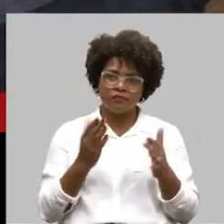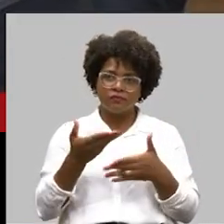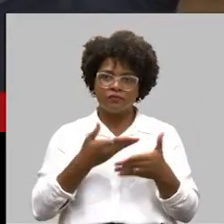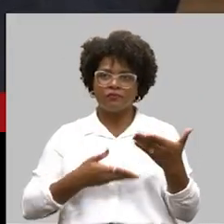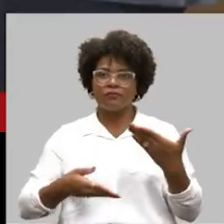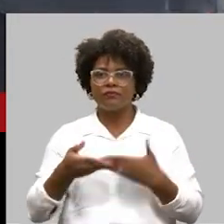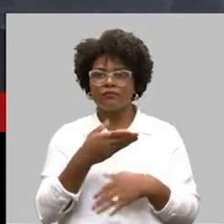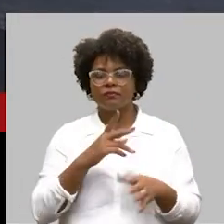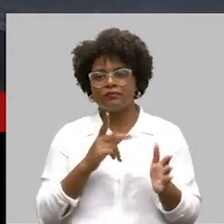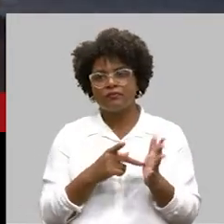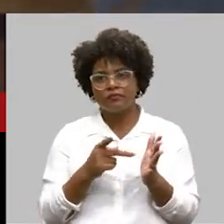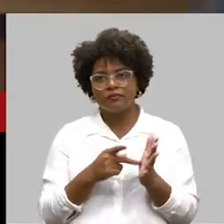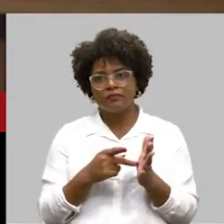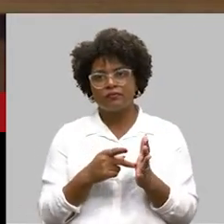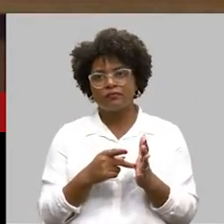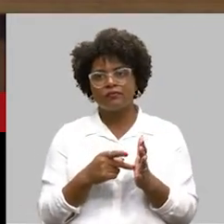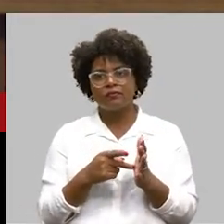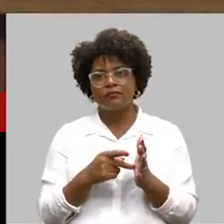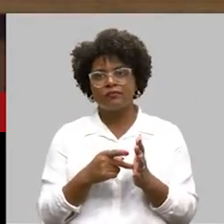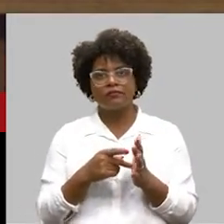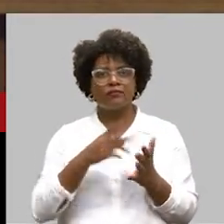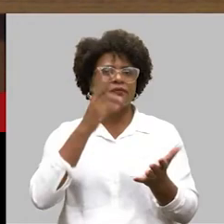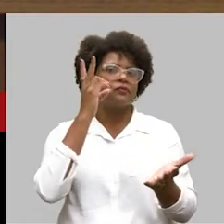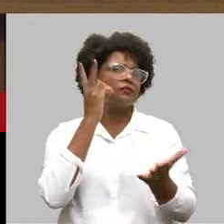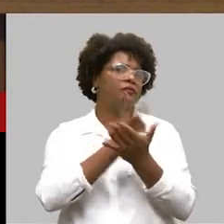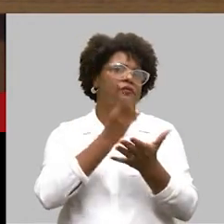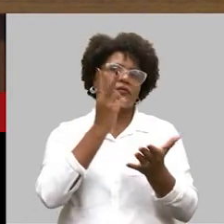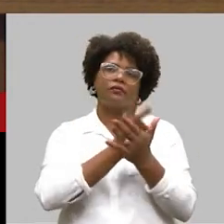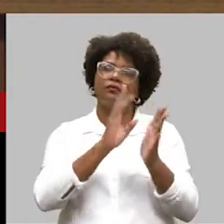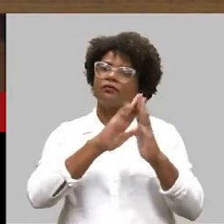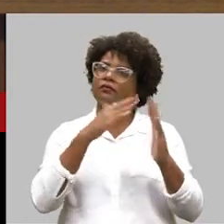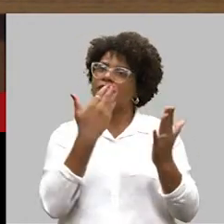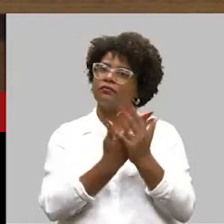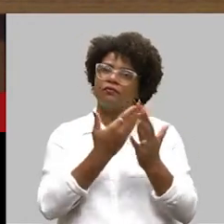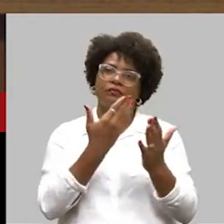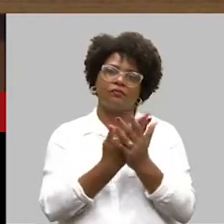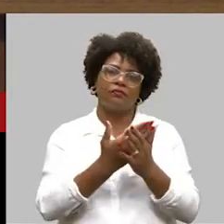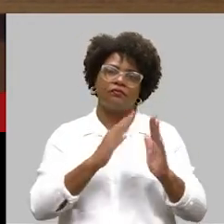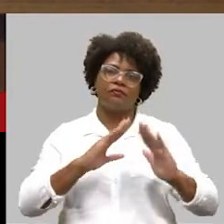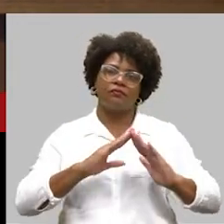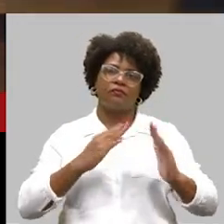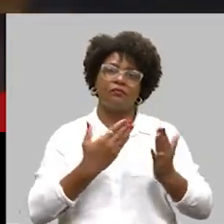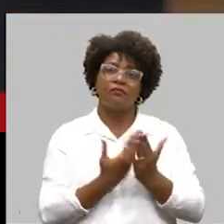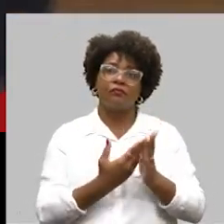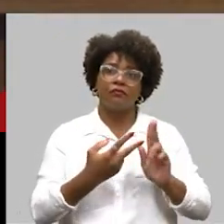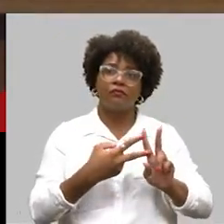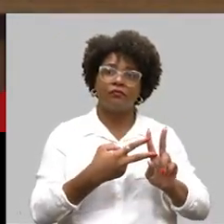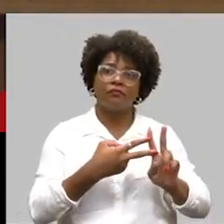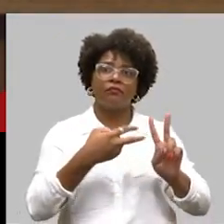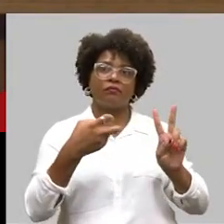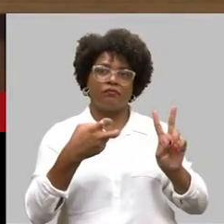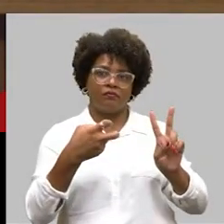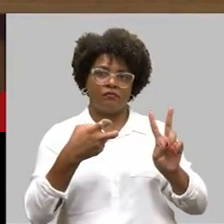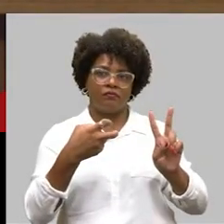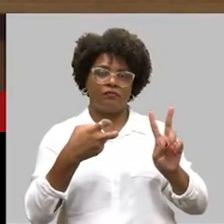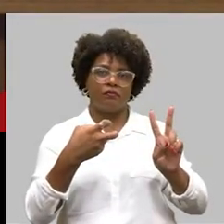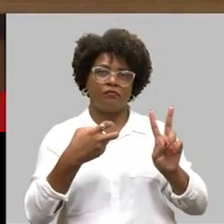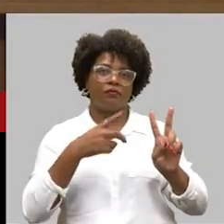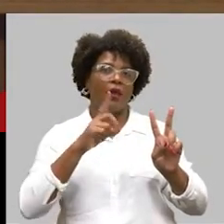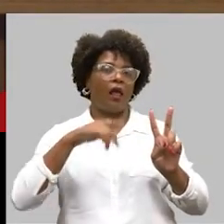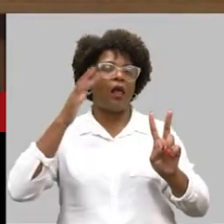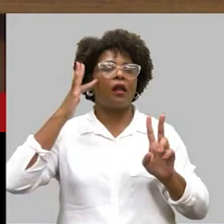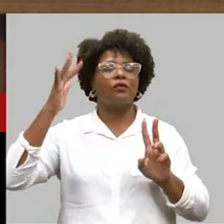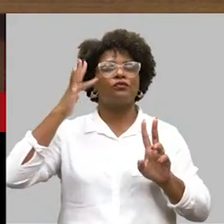compartilhar Eu sempre estudei escola indígena a escola indígena ela foi um sonho dos meus